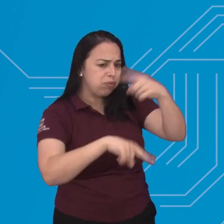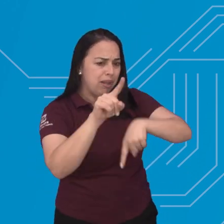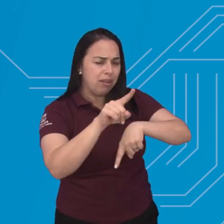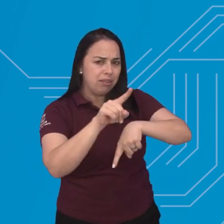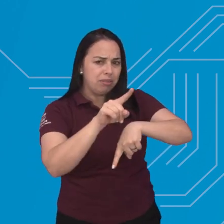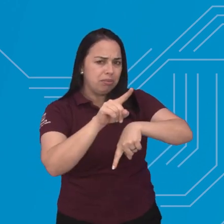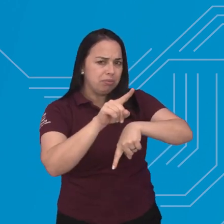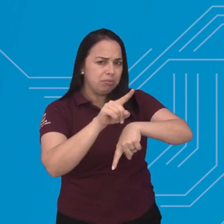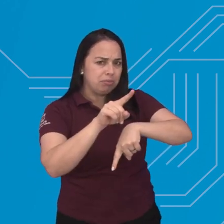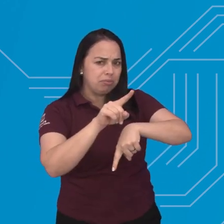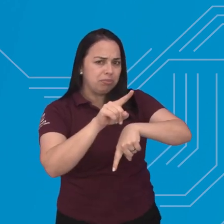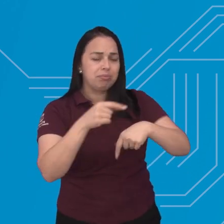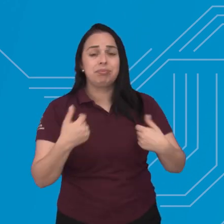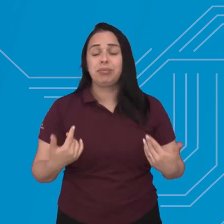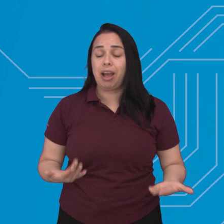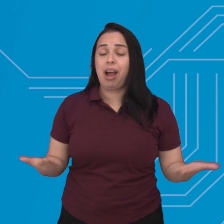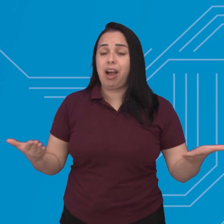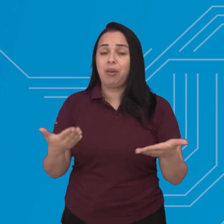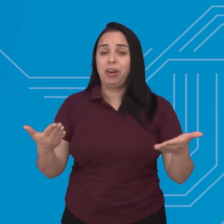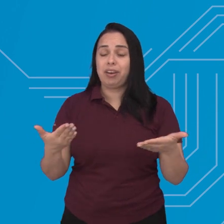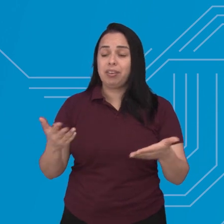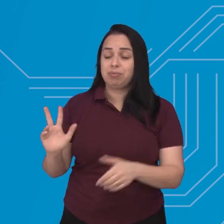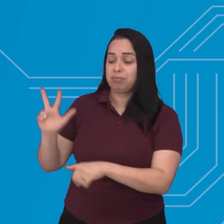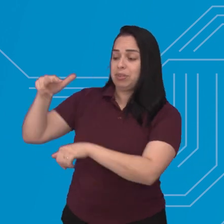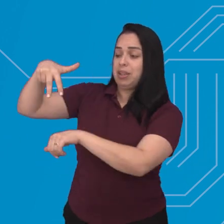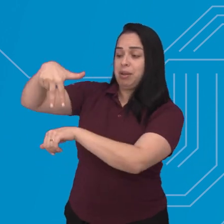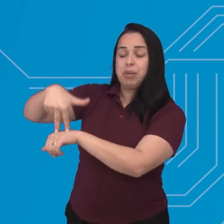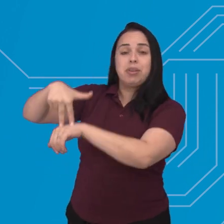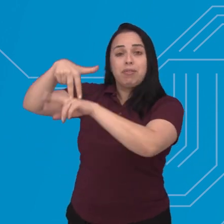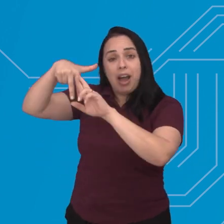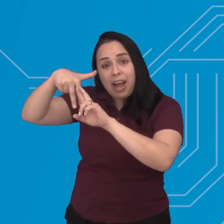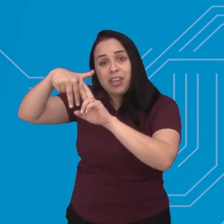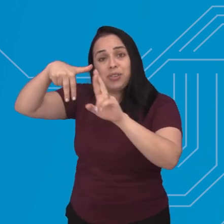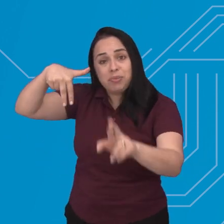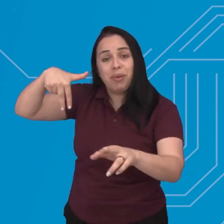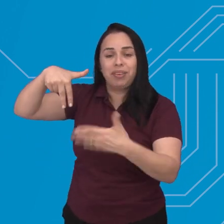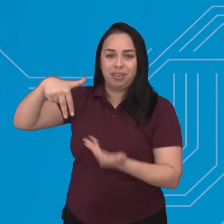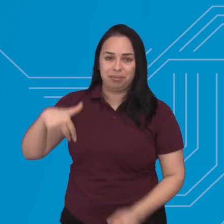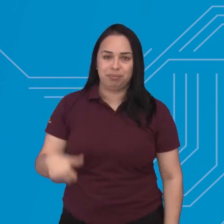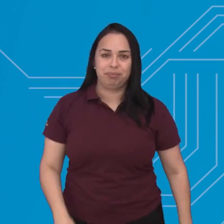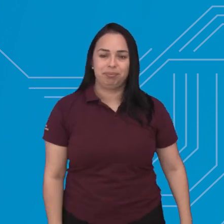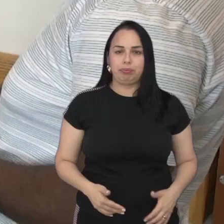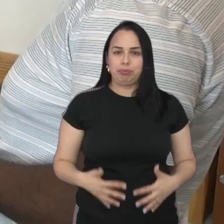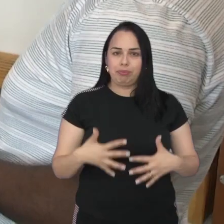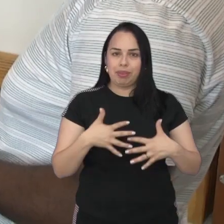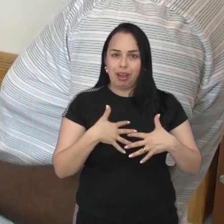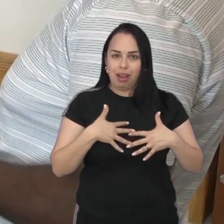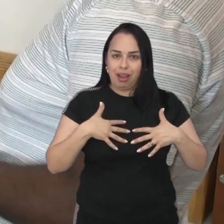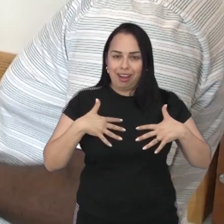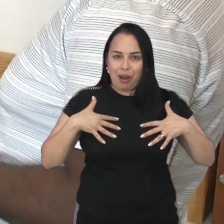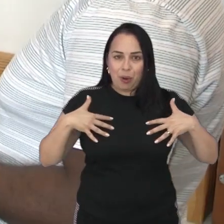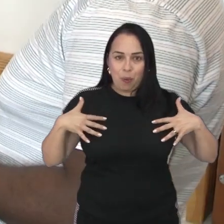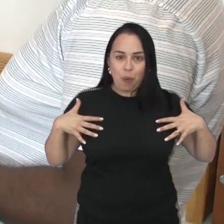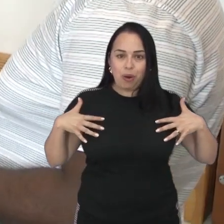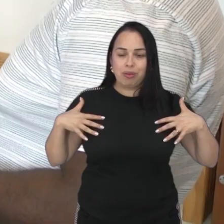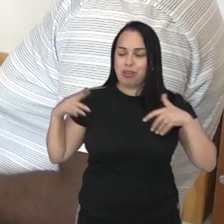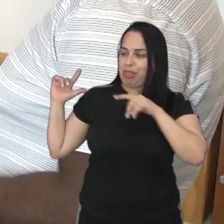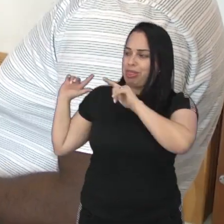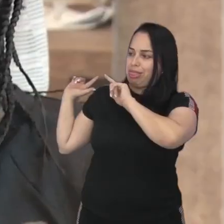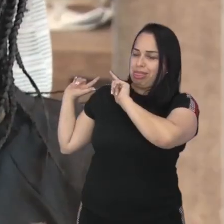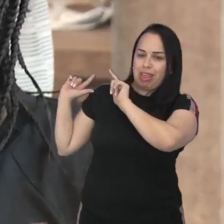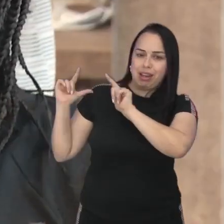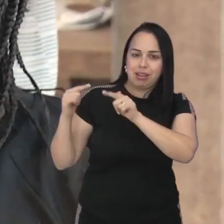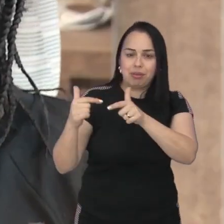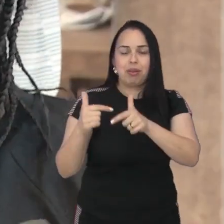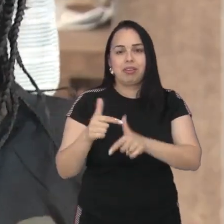evoluiu na luta contra o racismo? Agora a gente vai ouvir a resposta de quem tem lugar de fala. O orgulho da